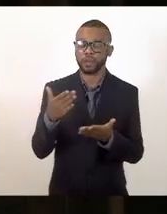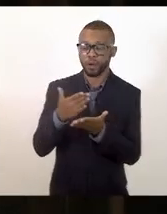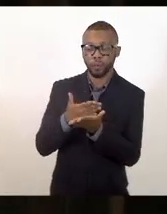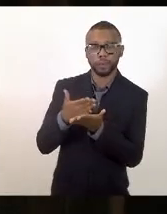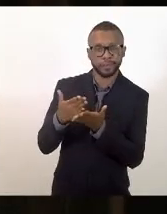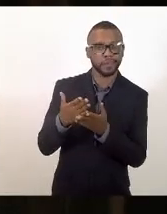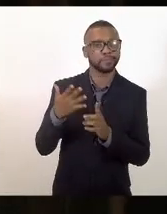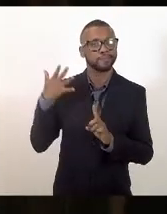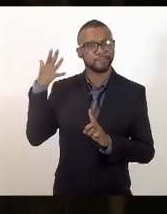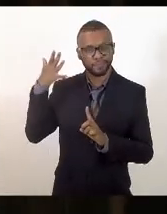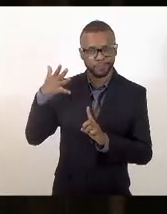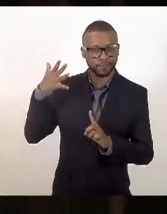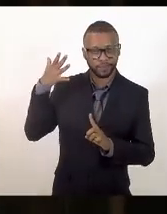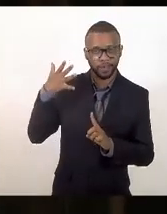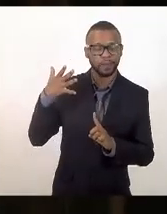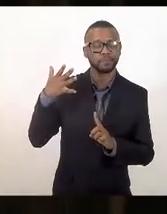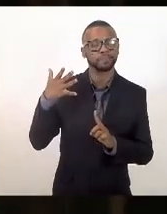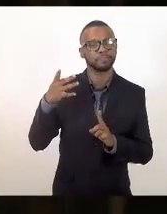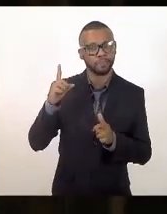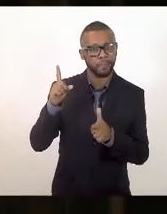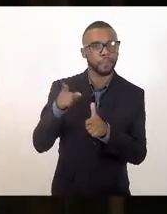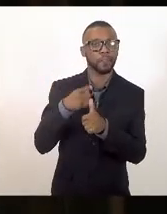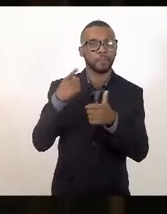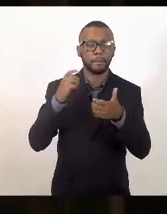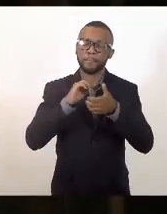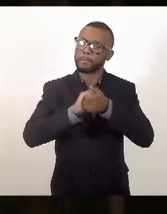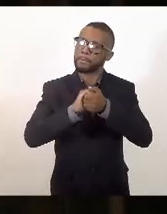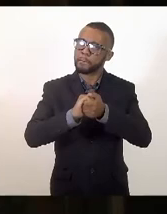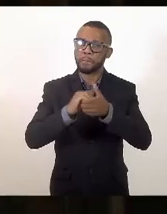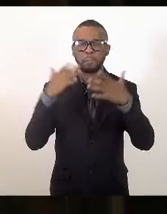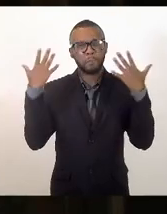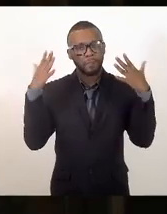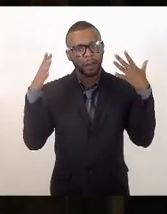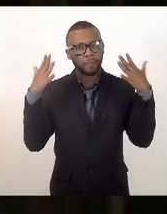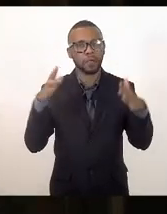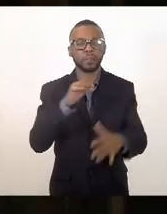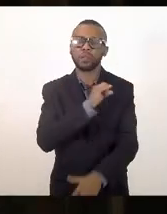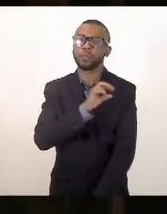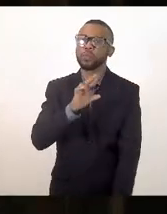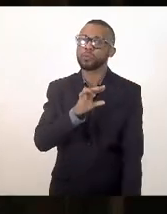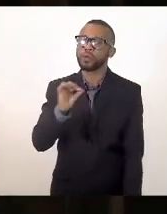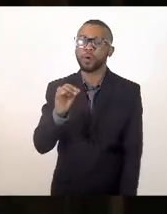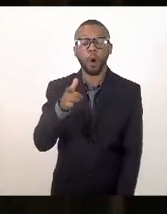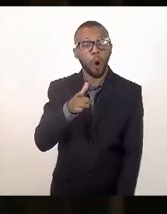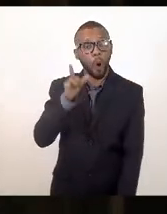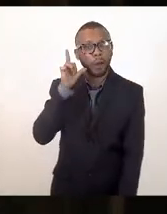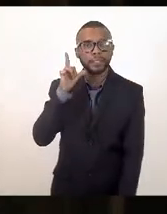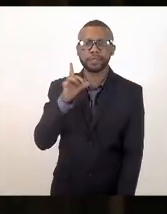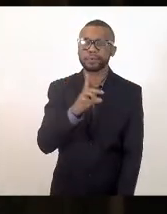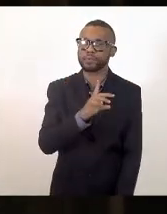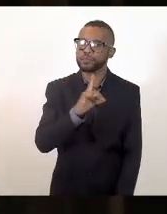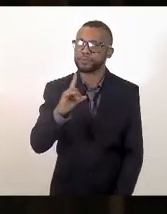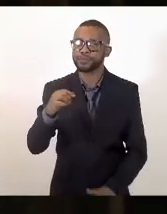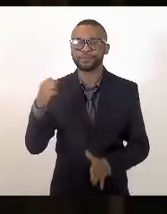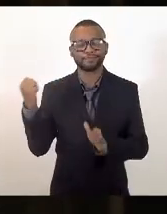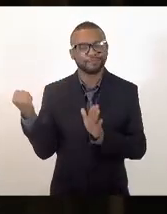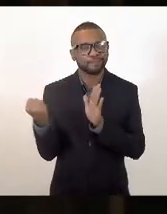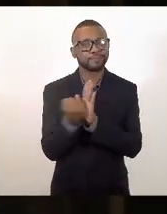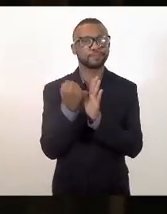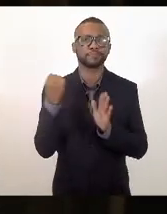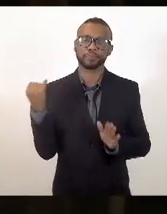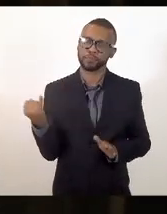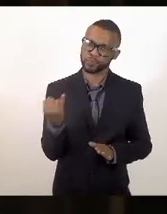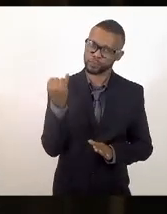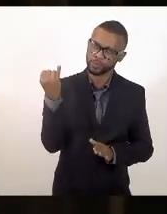essa minha fala parabenizando o Estado do Rio de Janeiro. Ontem foi um dia muito importante. Começamos ontem